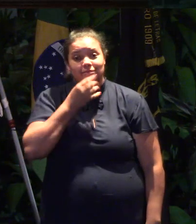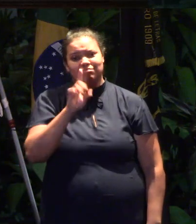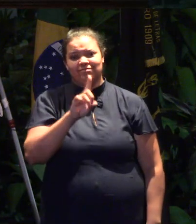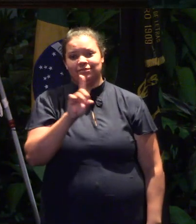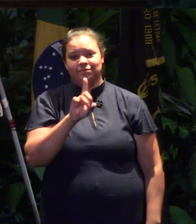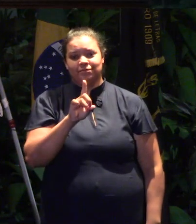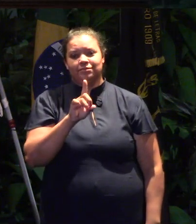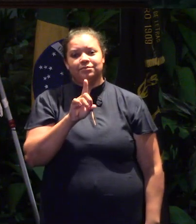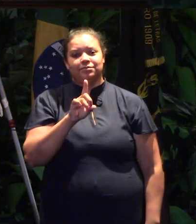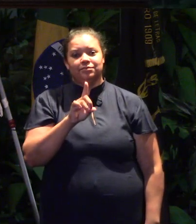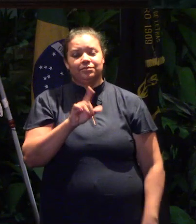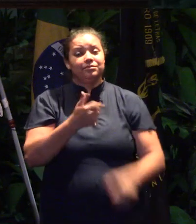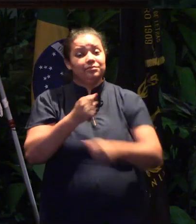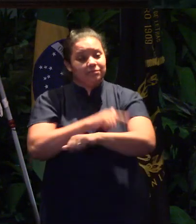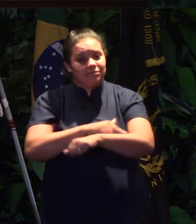Né, isso é...